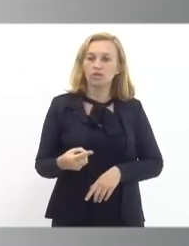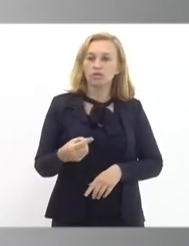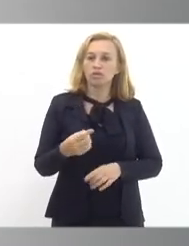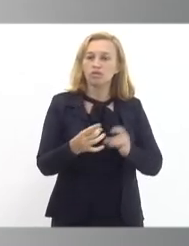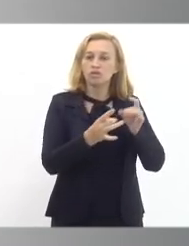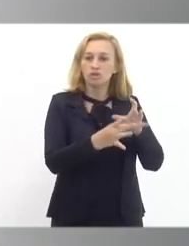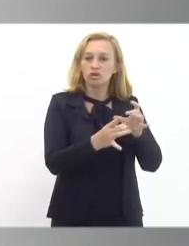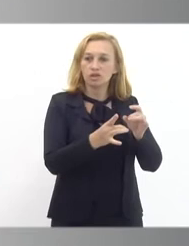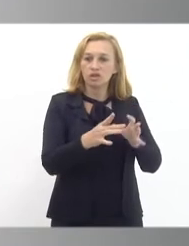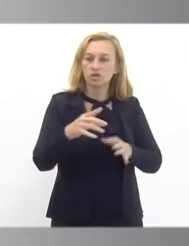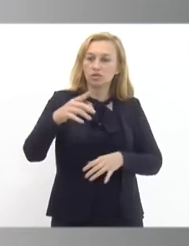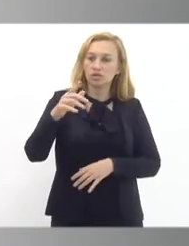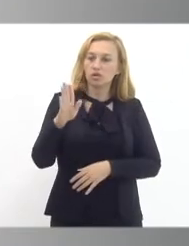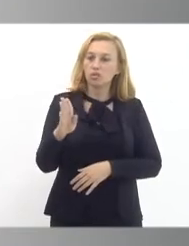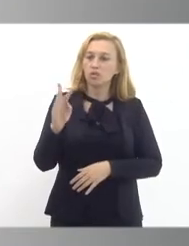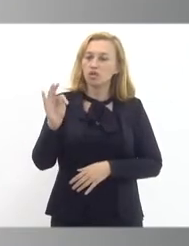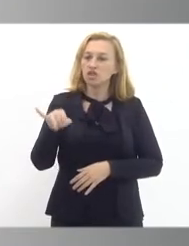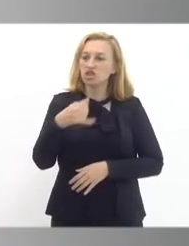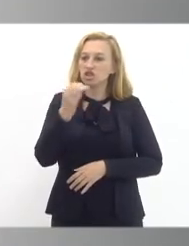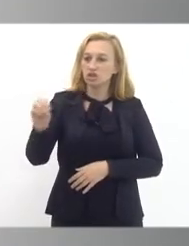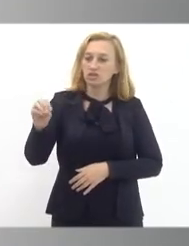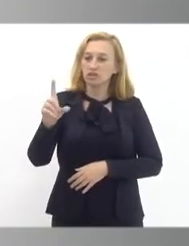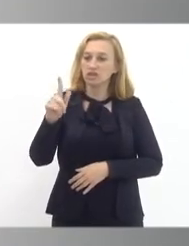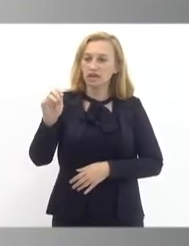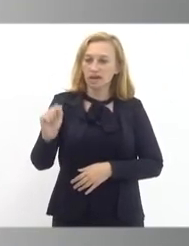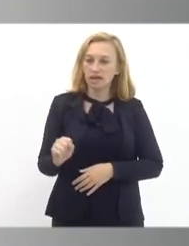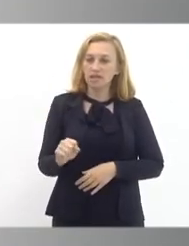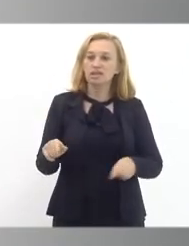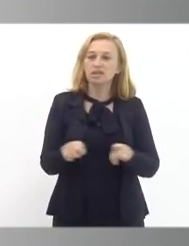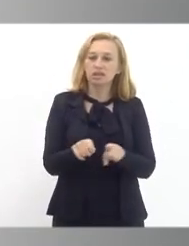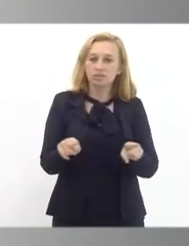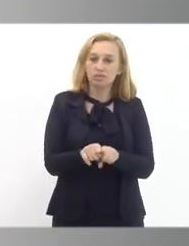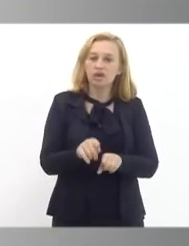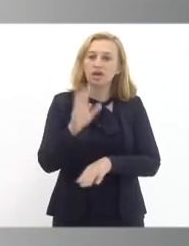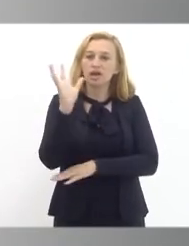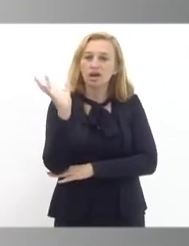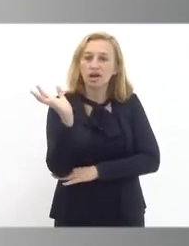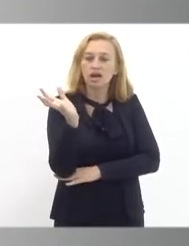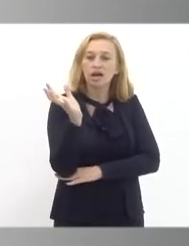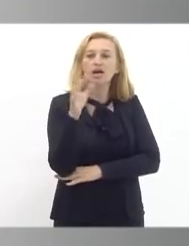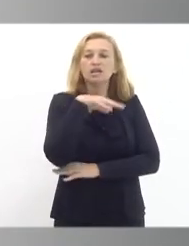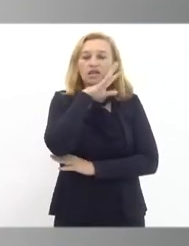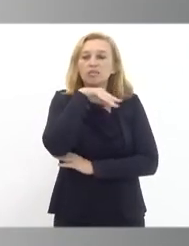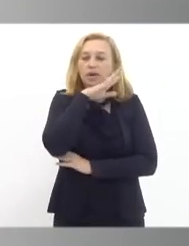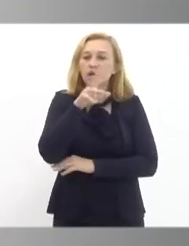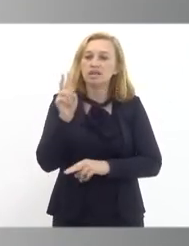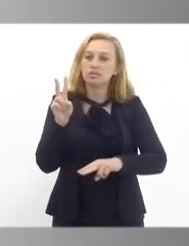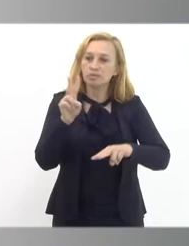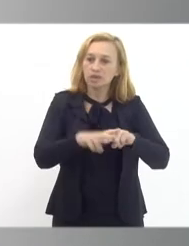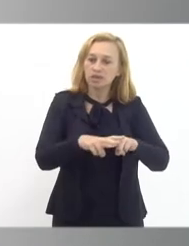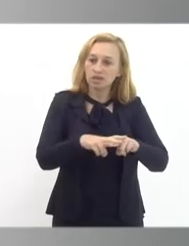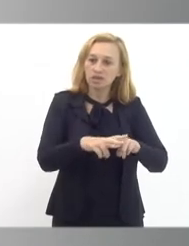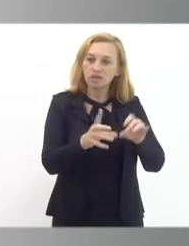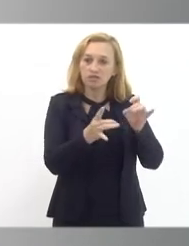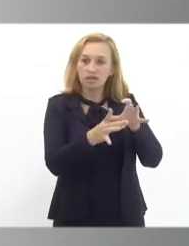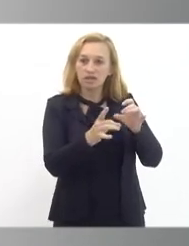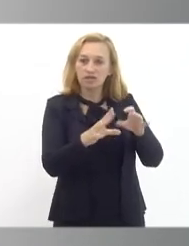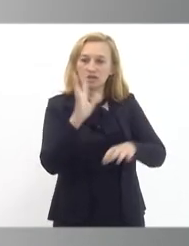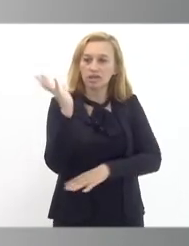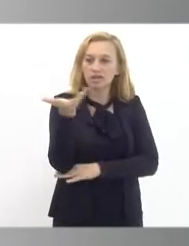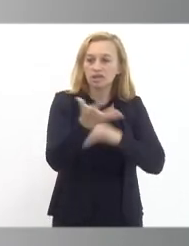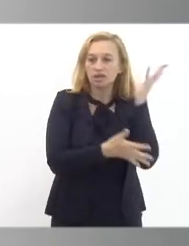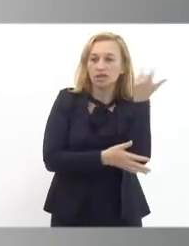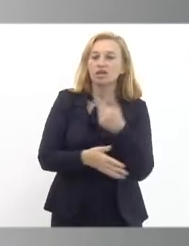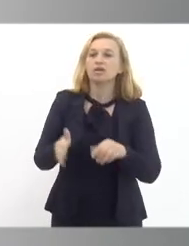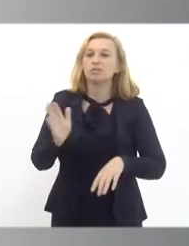ilegalmente, mais de 2 mil animais apreendidos e devolvidos à natureza, mais de 150